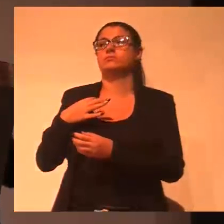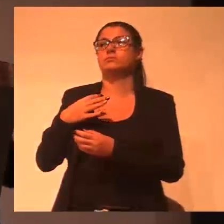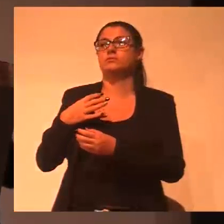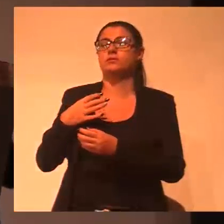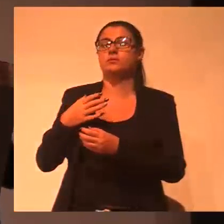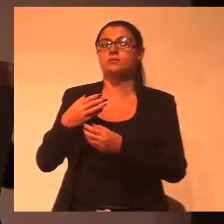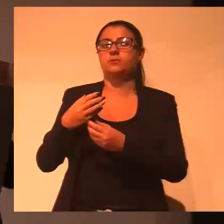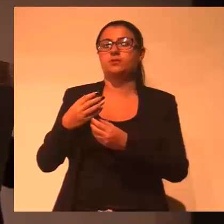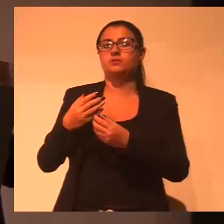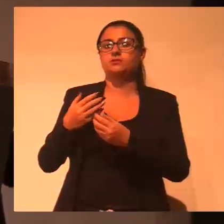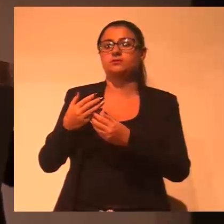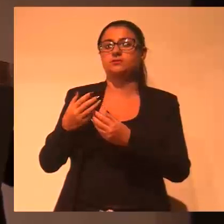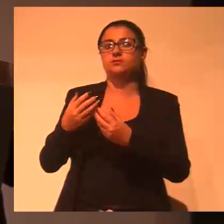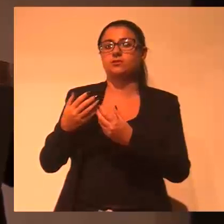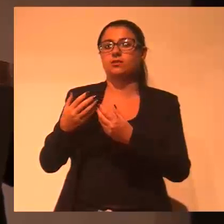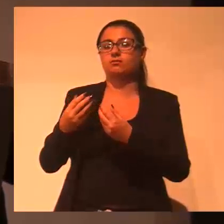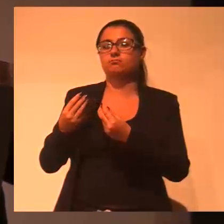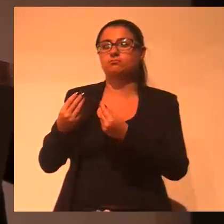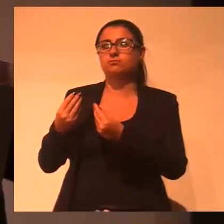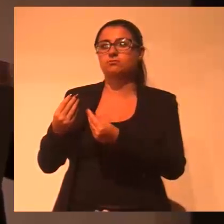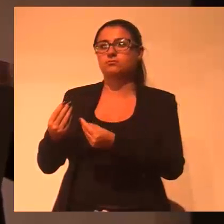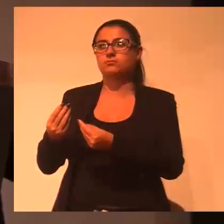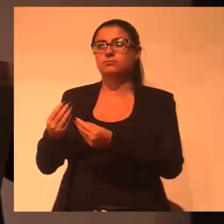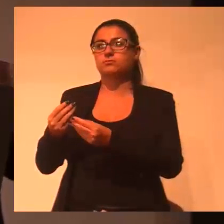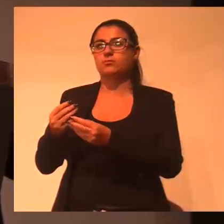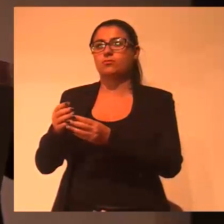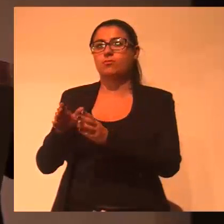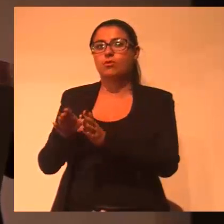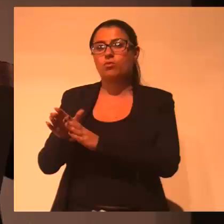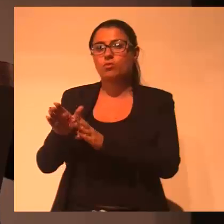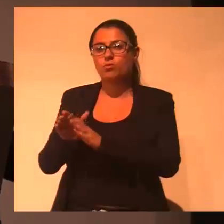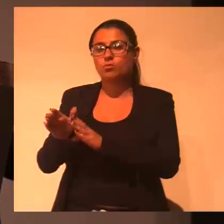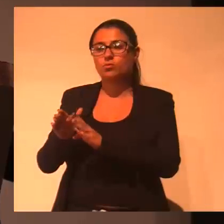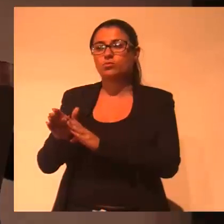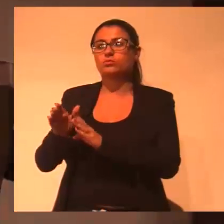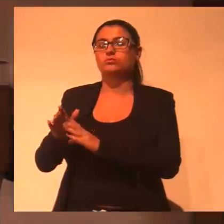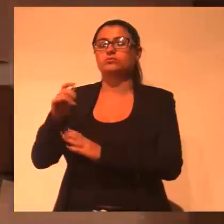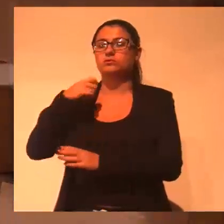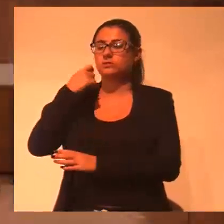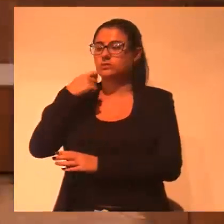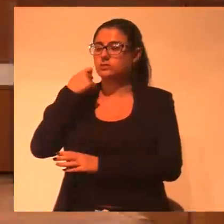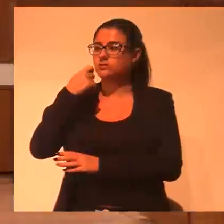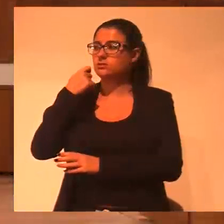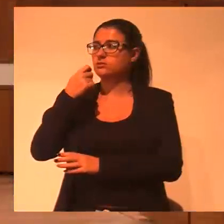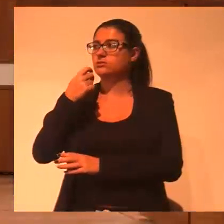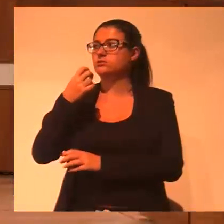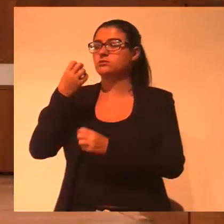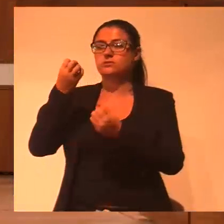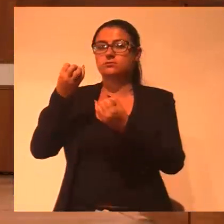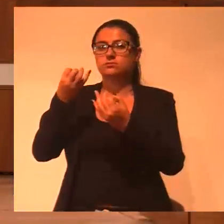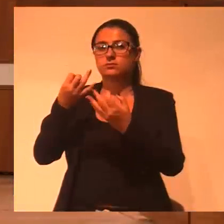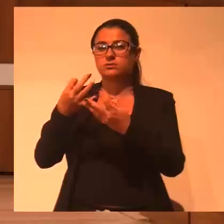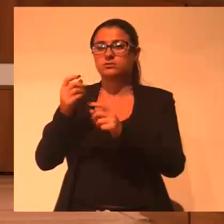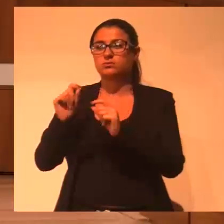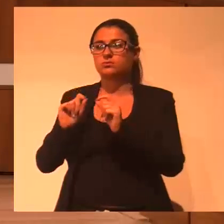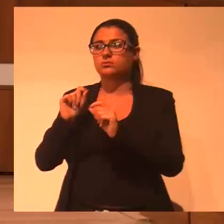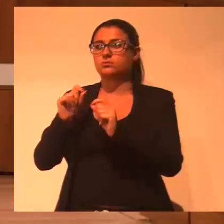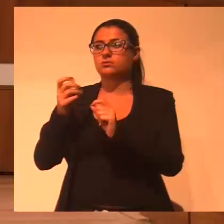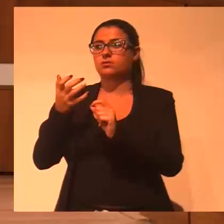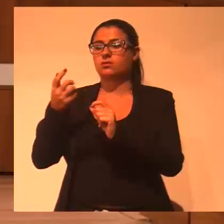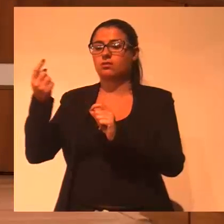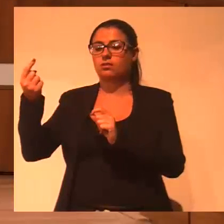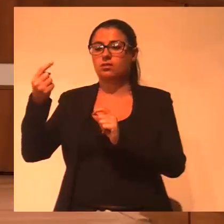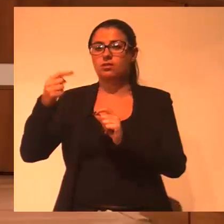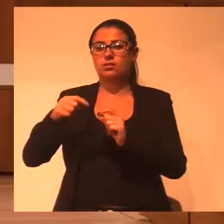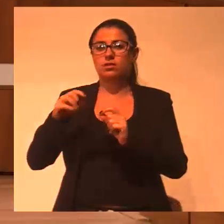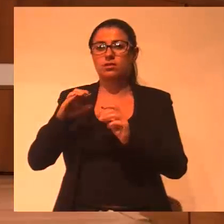cortesia, lhe concedeu uma consulta advocatícia e falou que queria trazer para dentro dessa